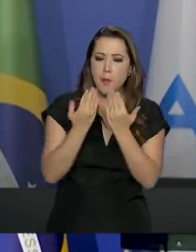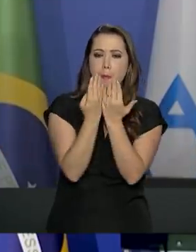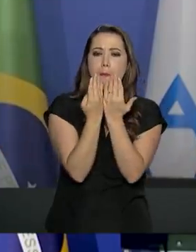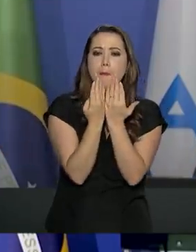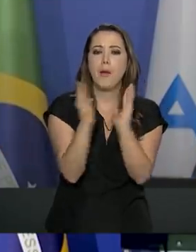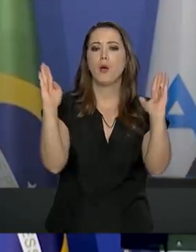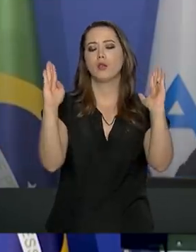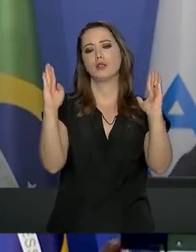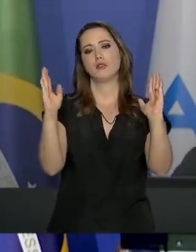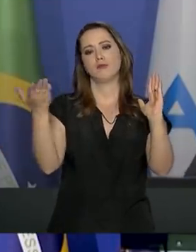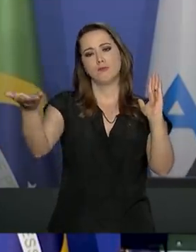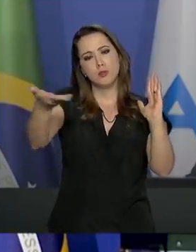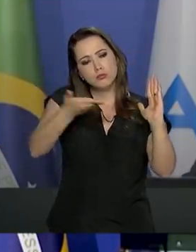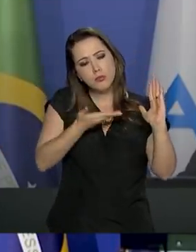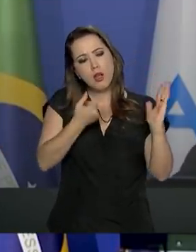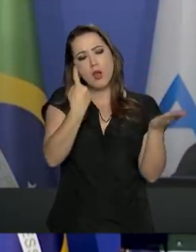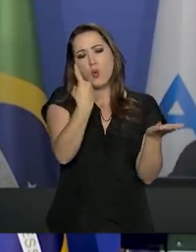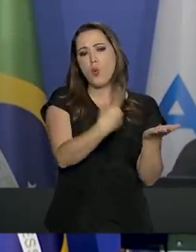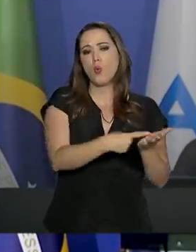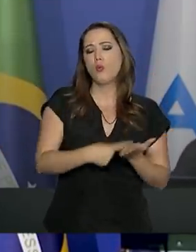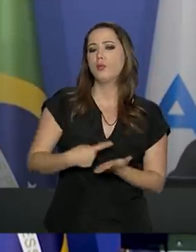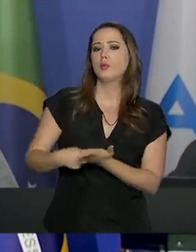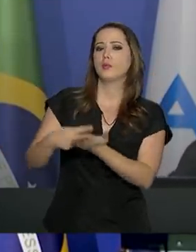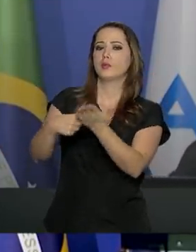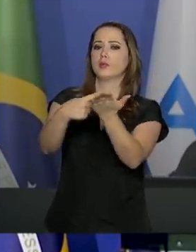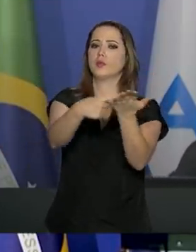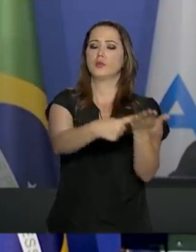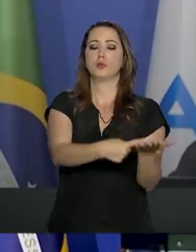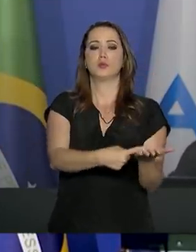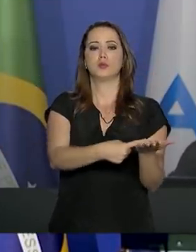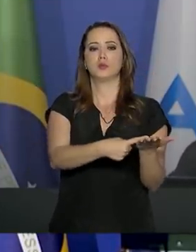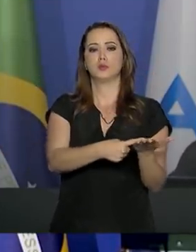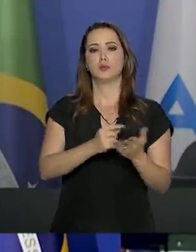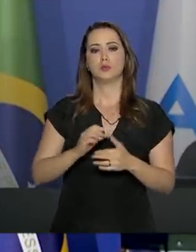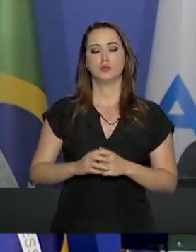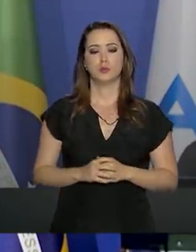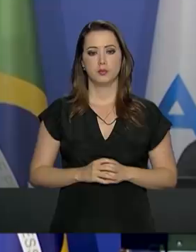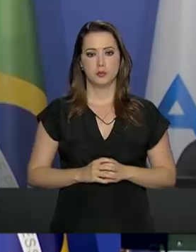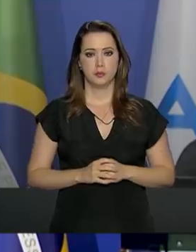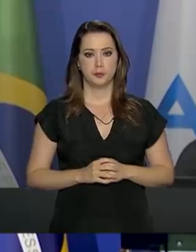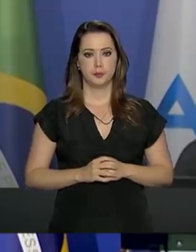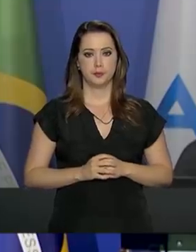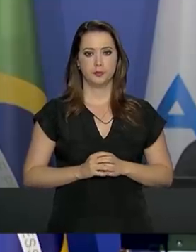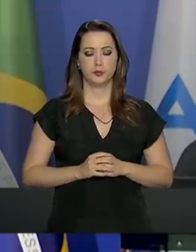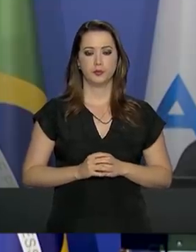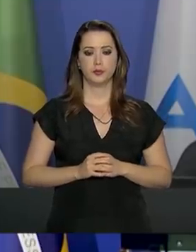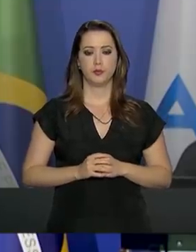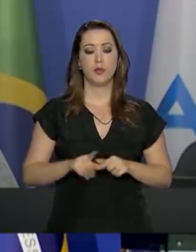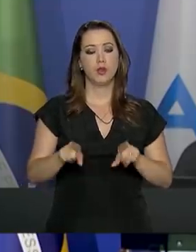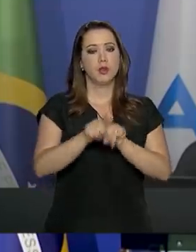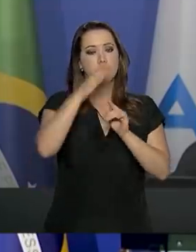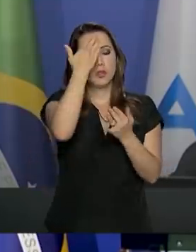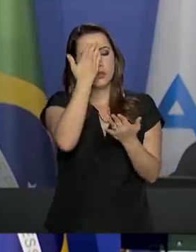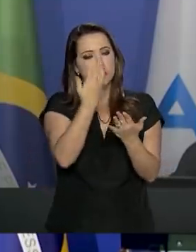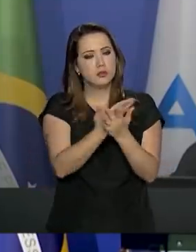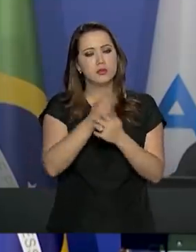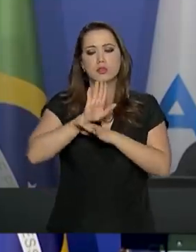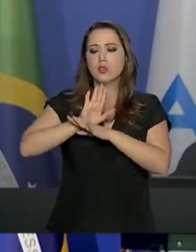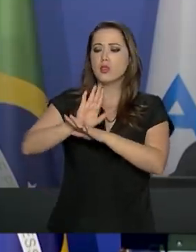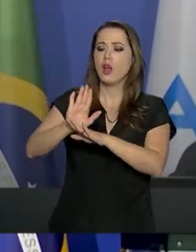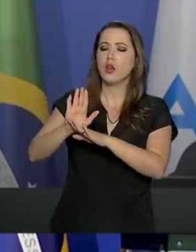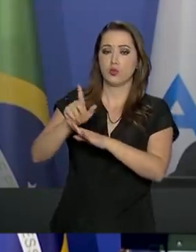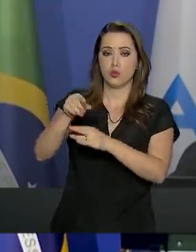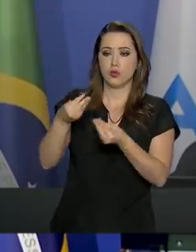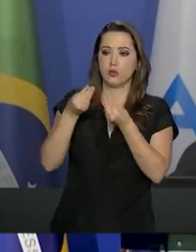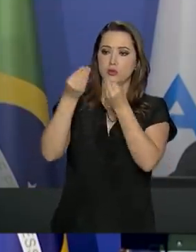para acordos. Open doors to new agreements. Agradecer o apoio dado a